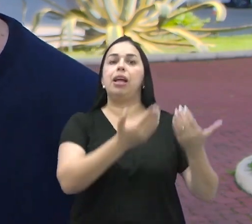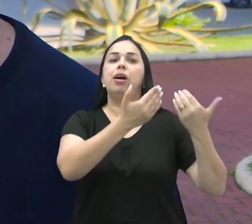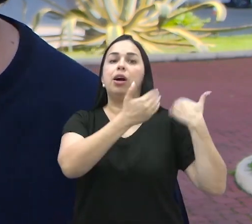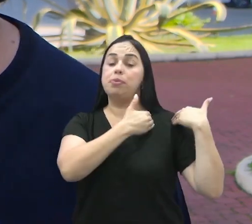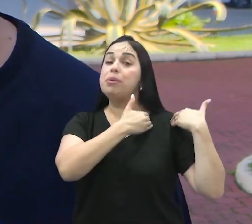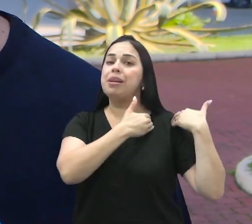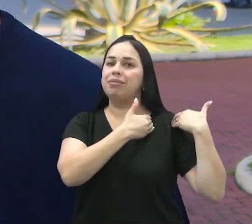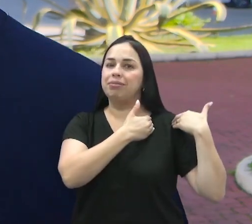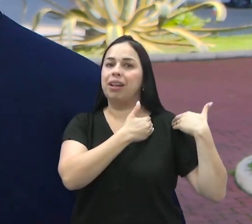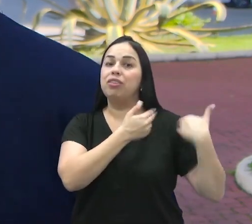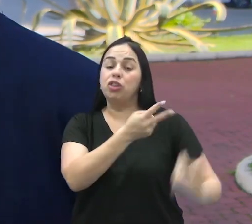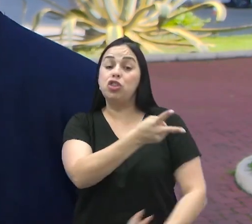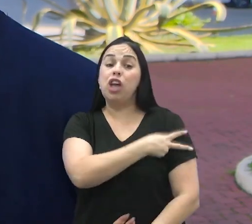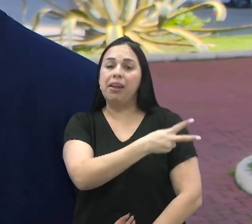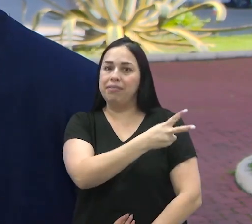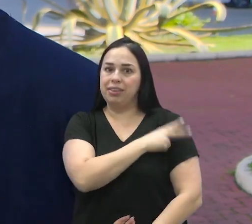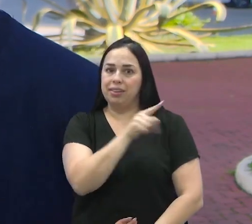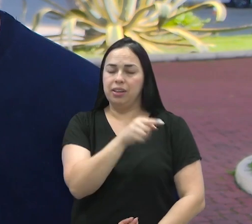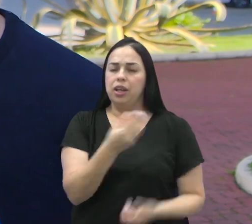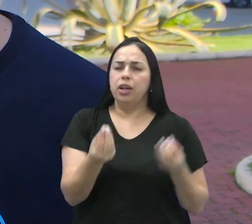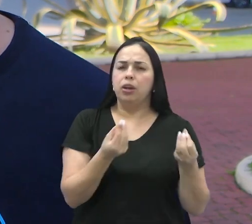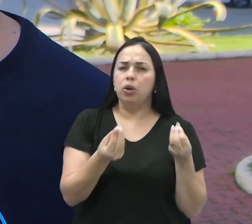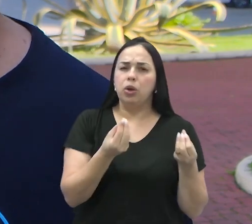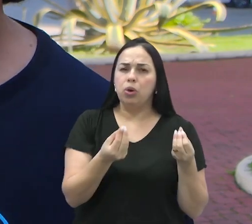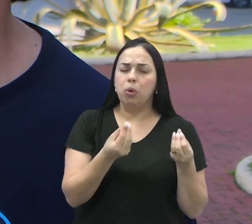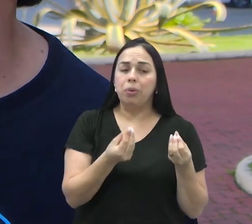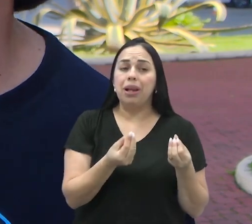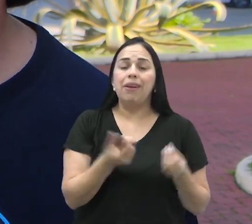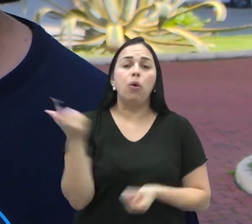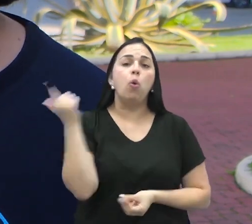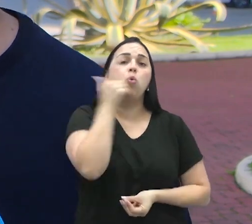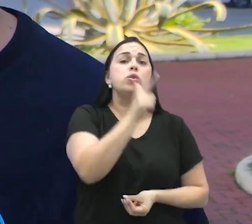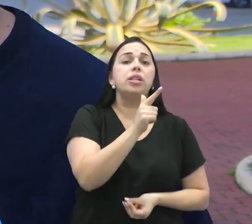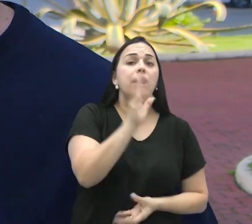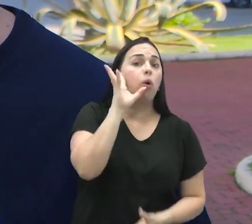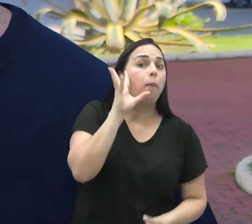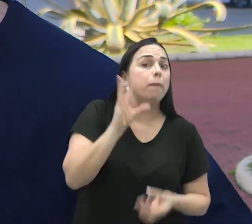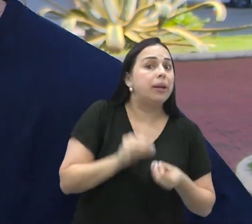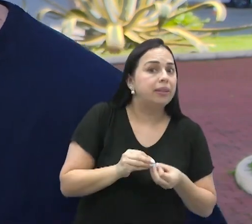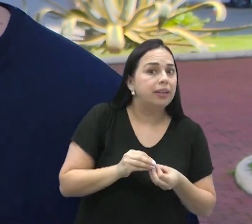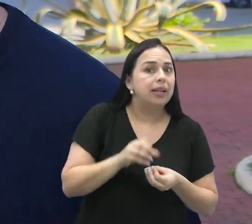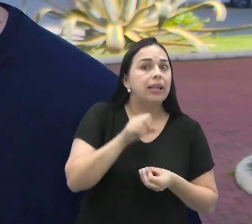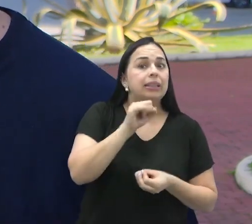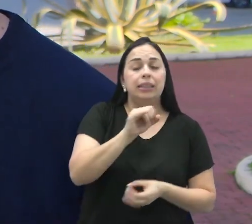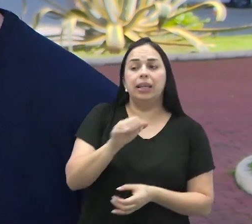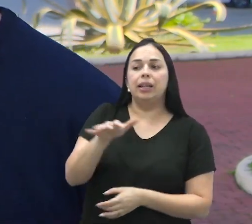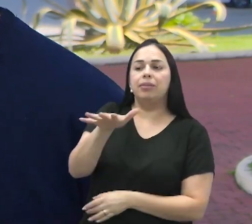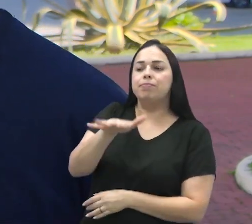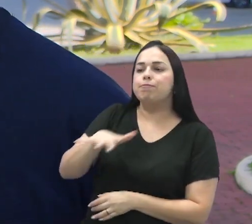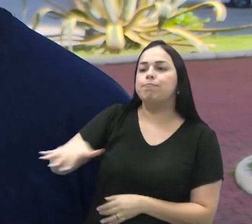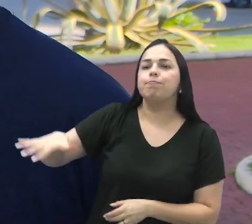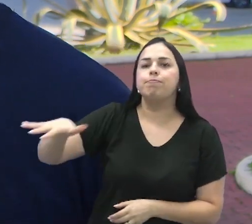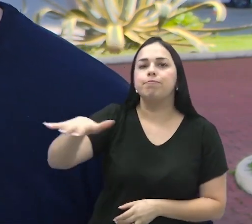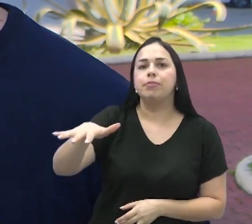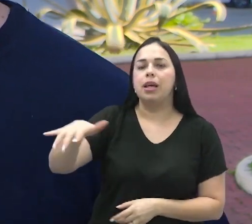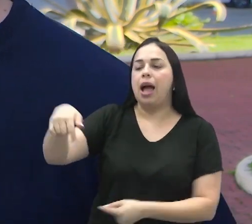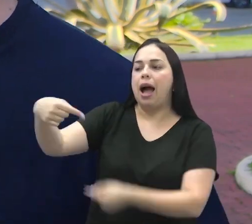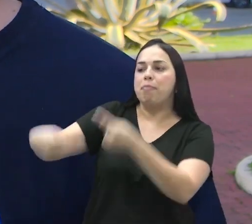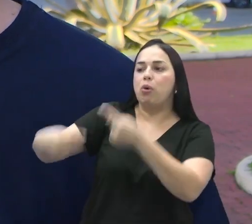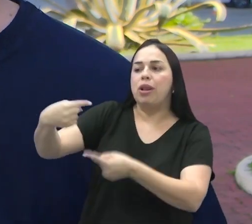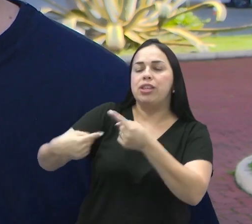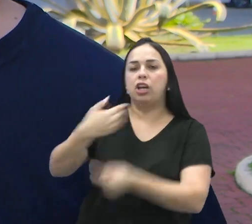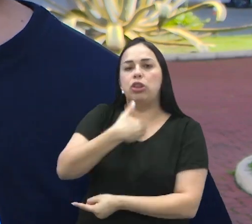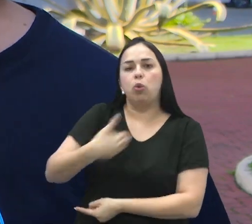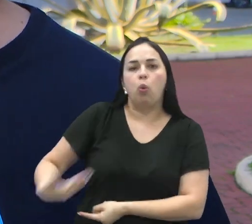assumir um cargo de gestão, como que ele vai assumir esse cargo de gestão de maneira completa, né, e tal, se ele não